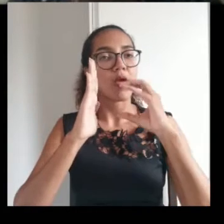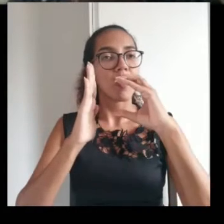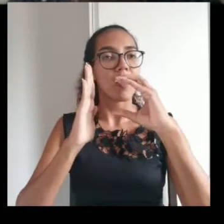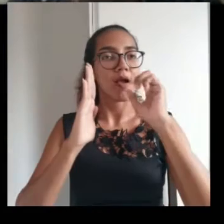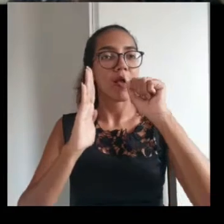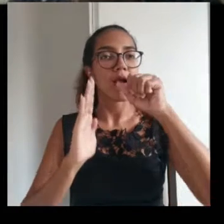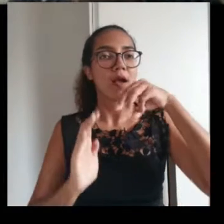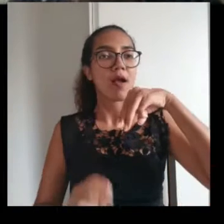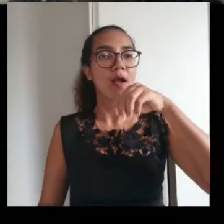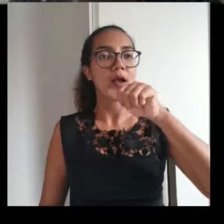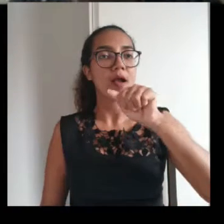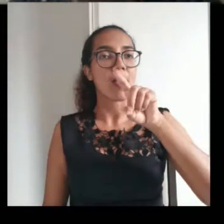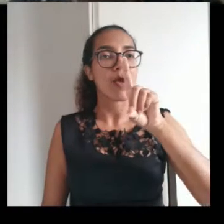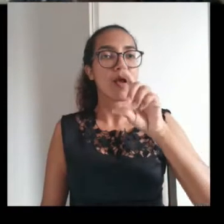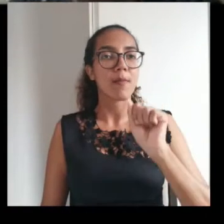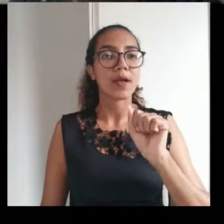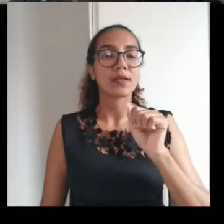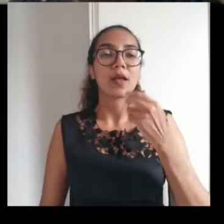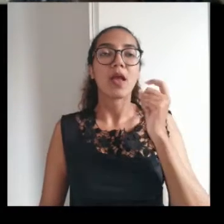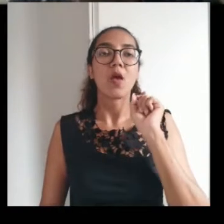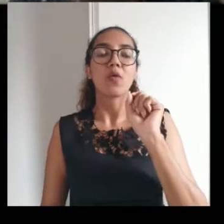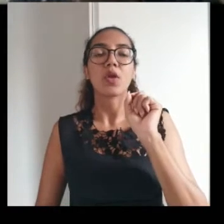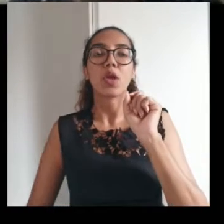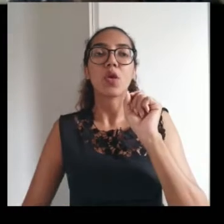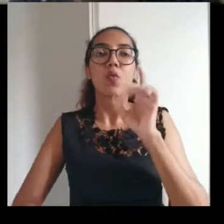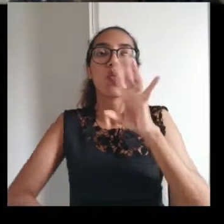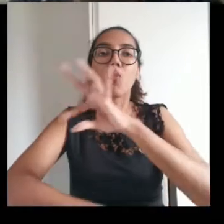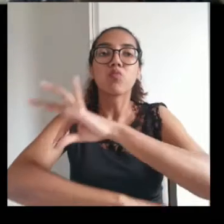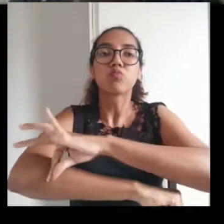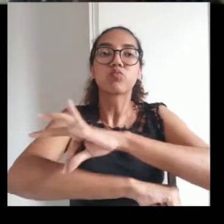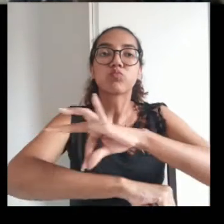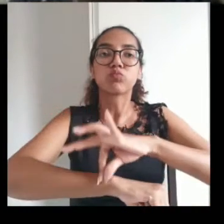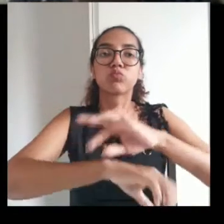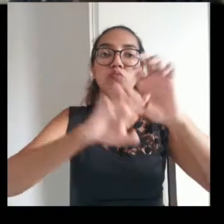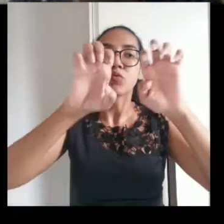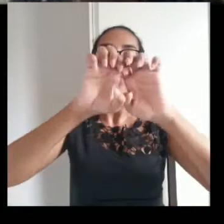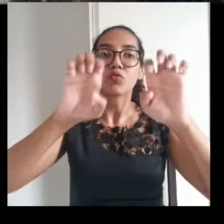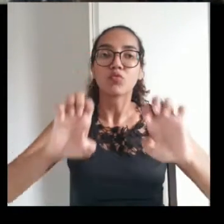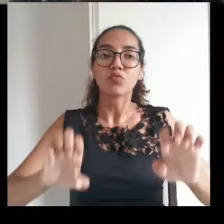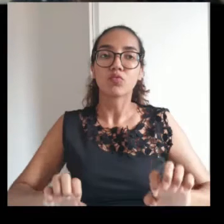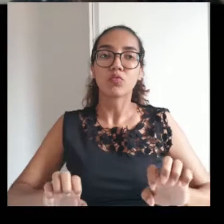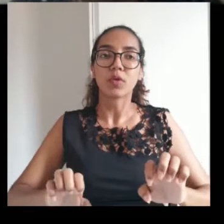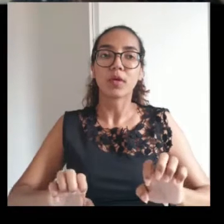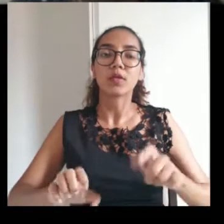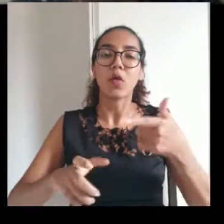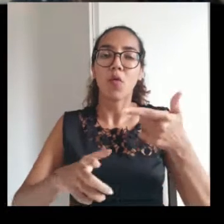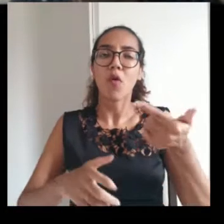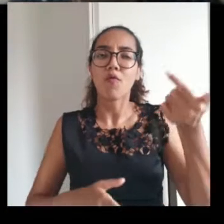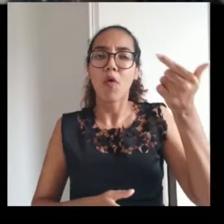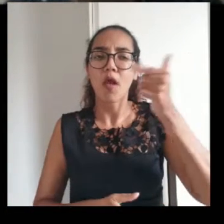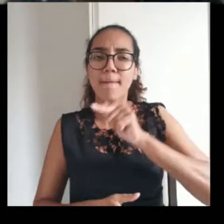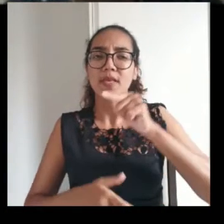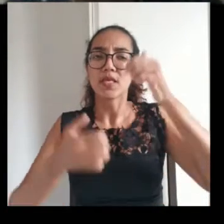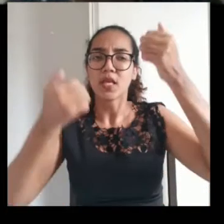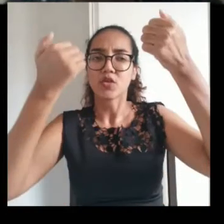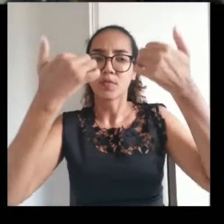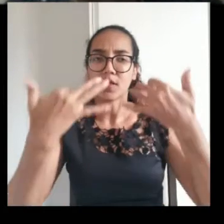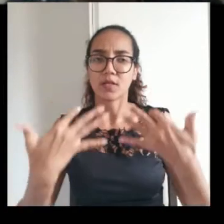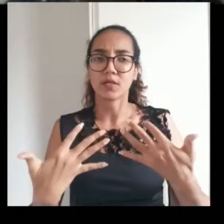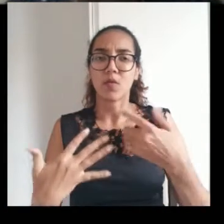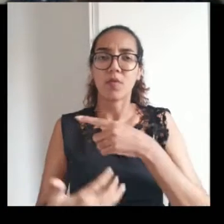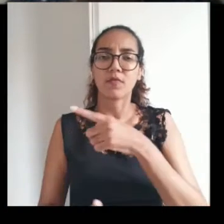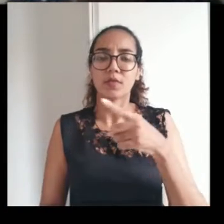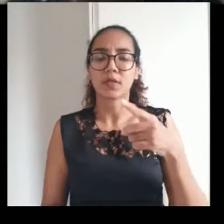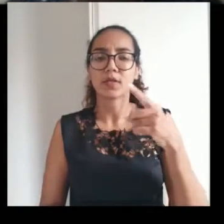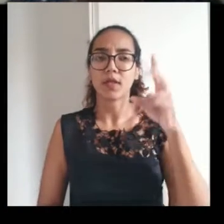na literatura de estilo arquitetural. Vou pegar só um minutinho para reforçar isso aqui. O que, na verdade, um